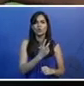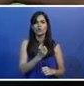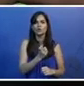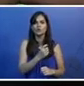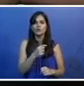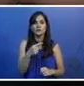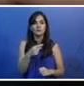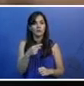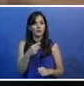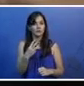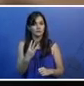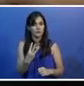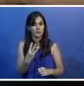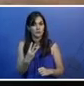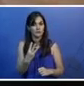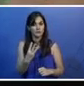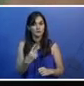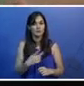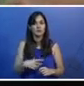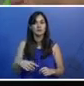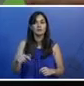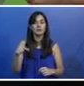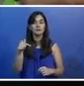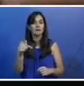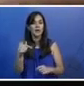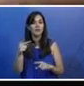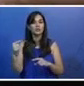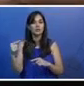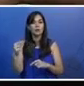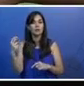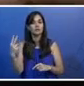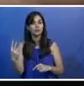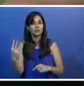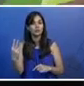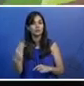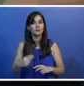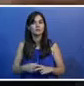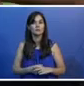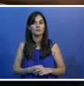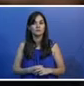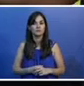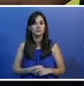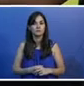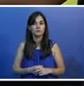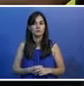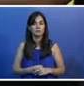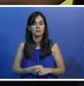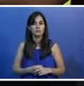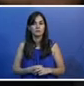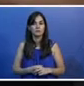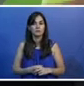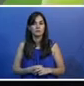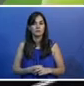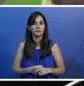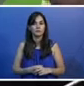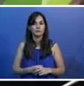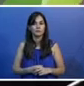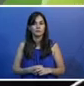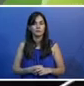expressão algébrica 7 menos 2 vezes 2x menos 13, e elas